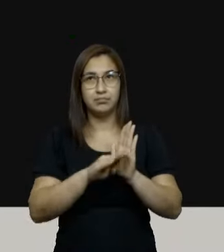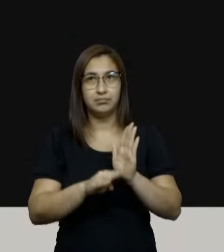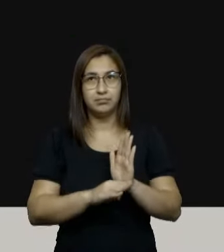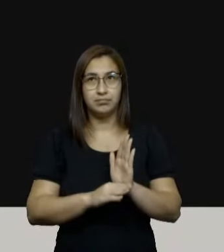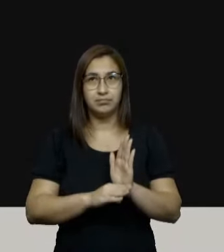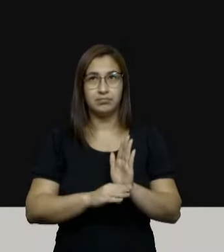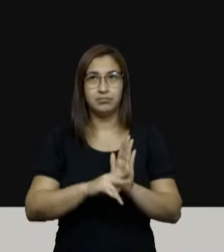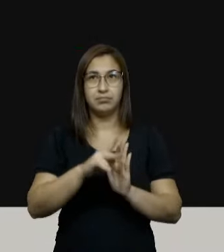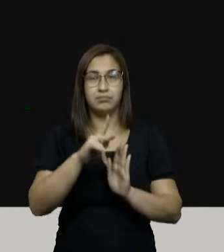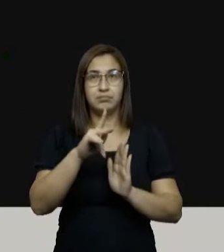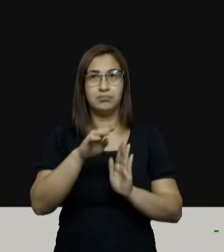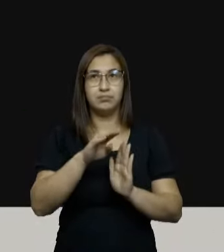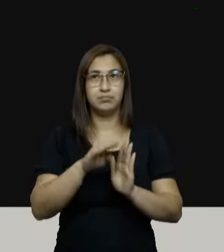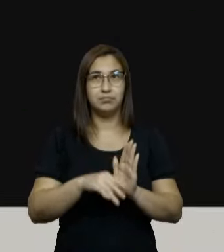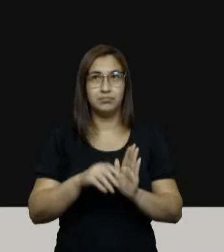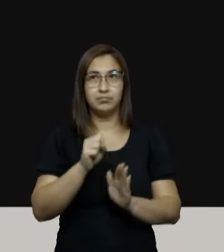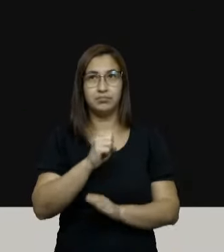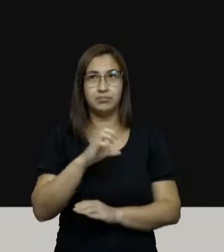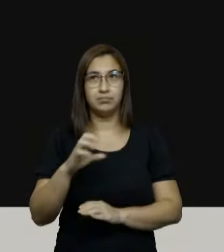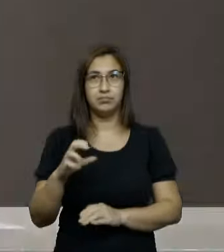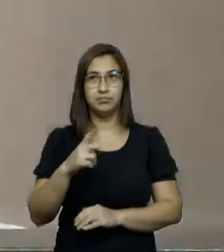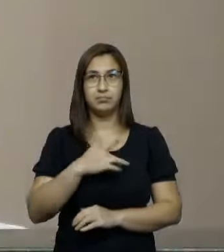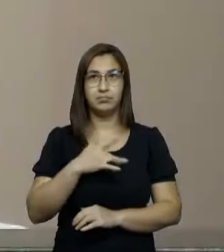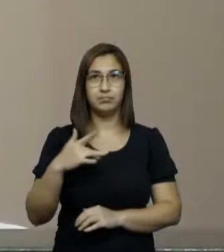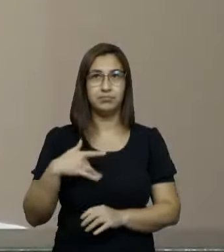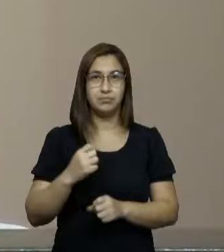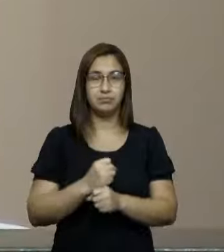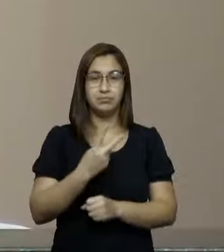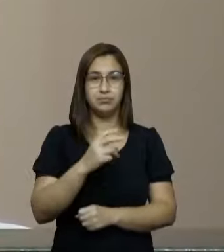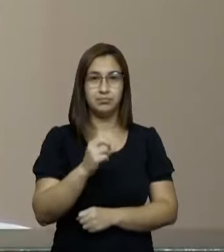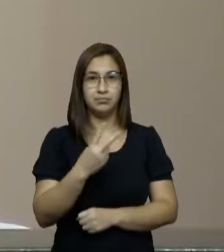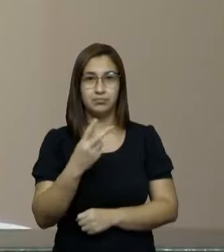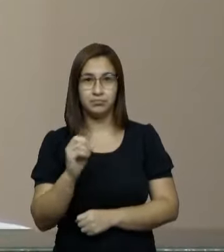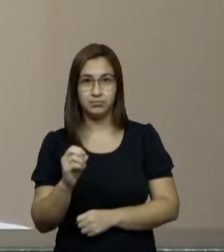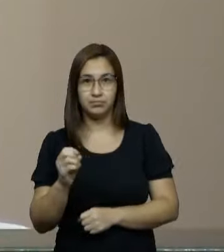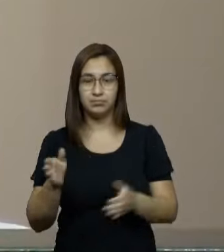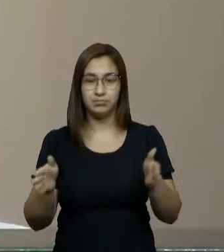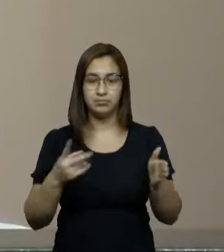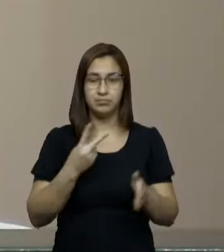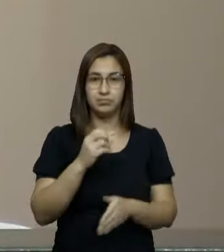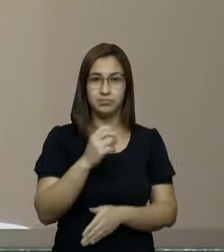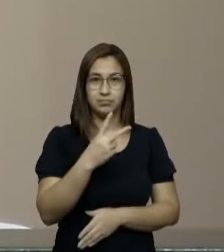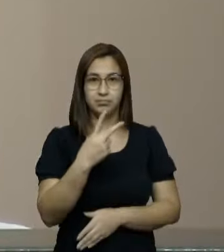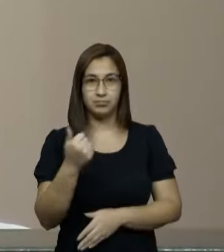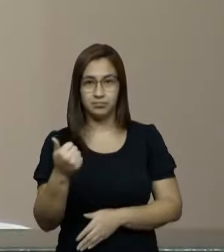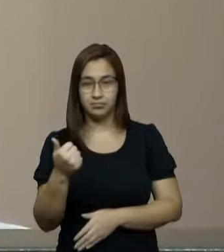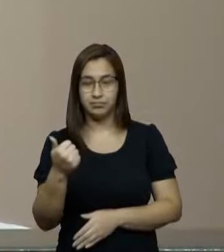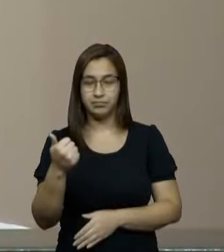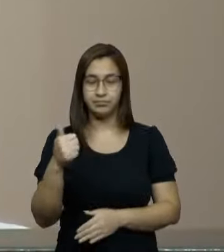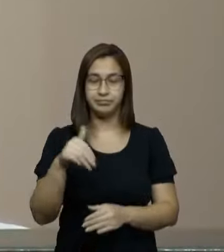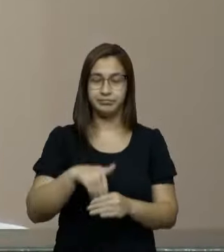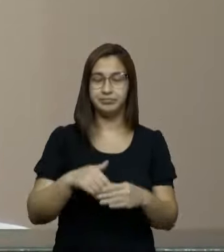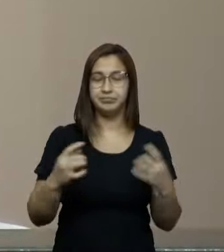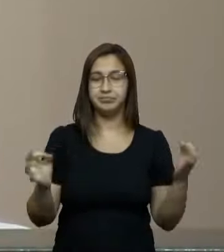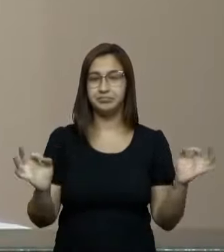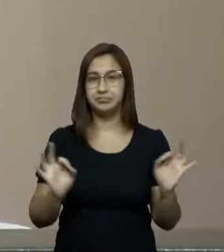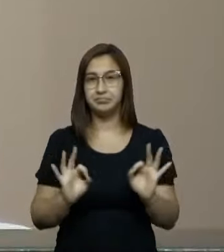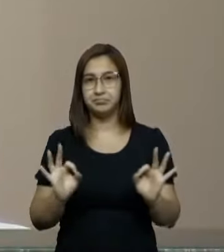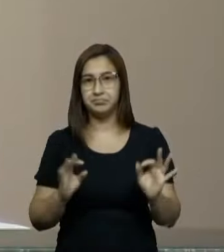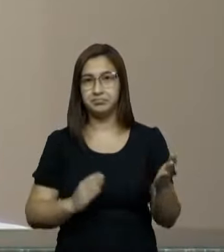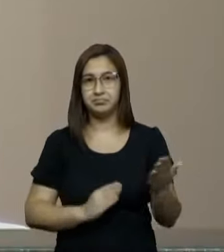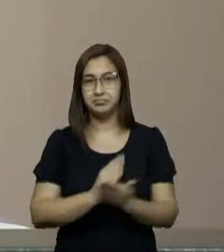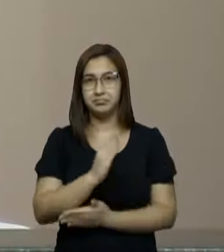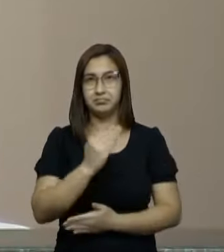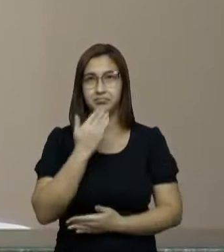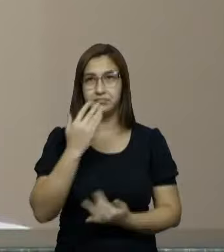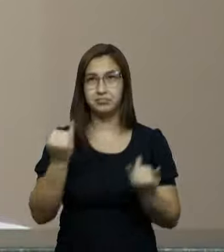Catarina Saúde nos anos 2020 e 2021. Em discussão, não havendo quem queira discutir, em votação, aprovado.